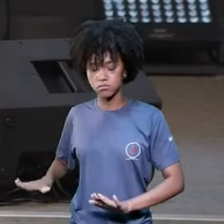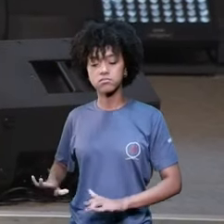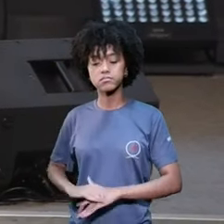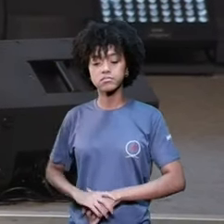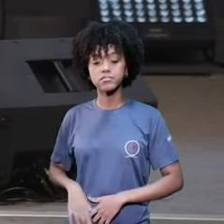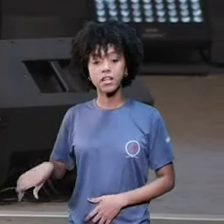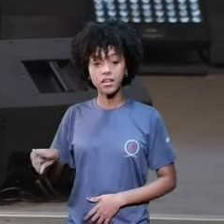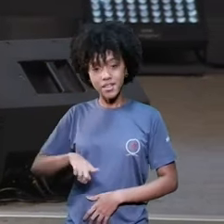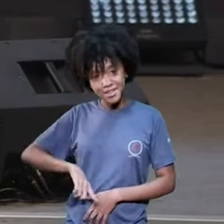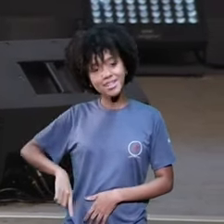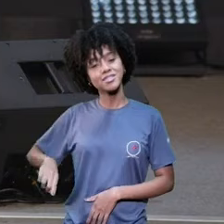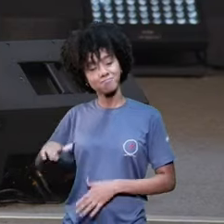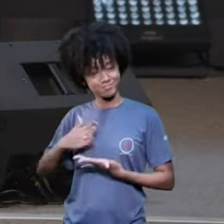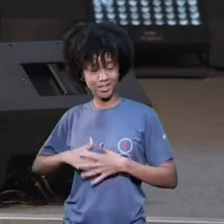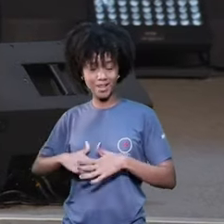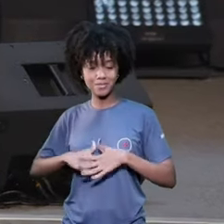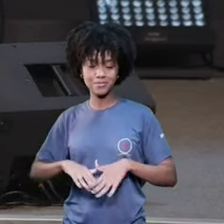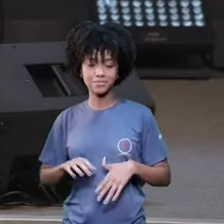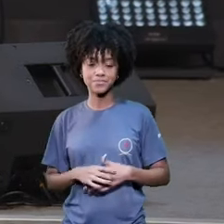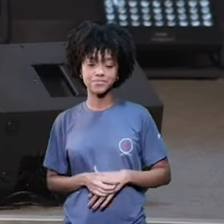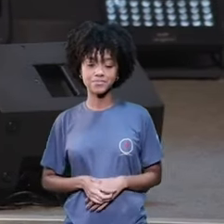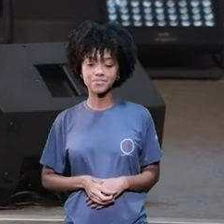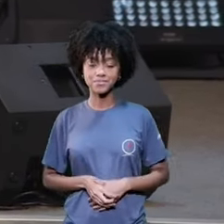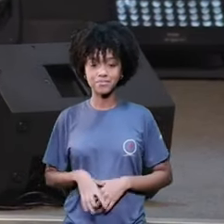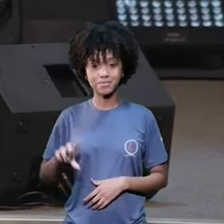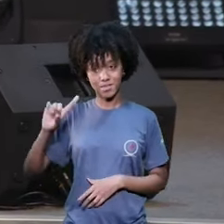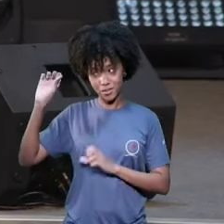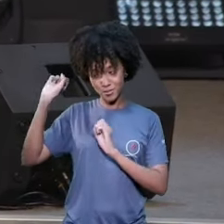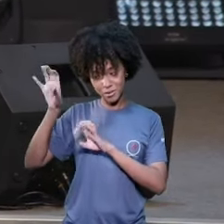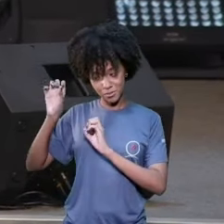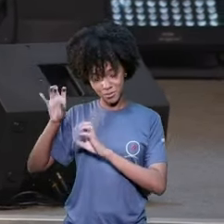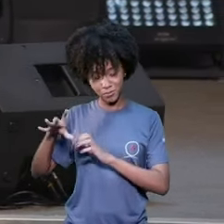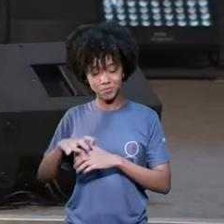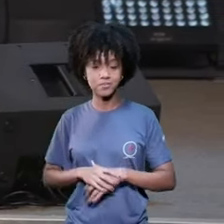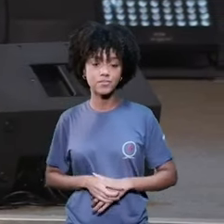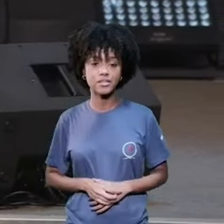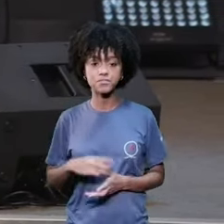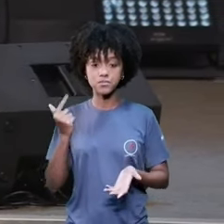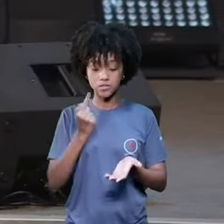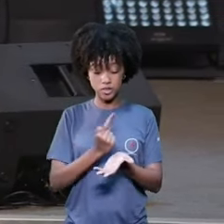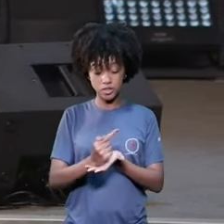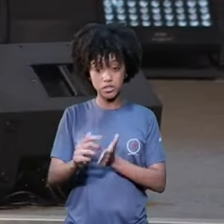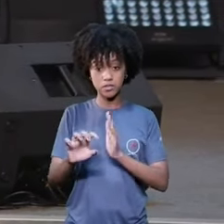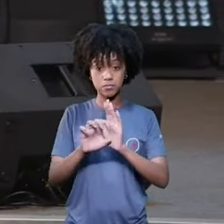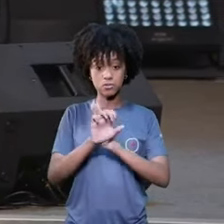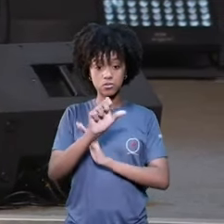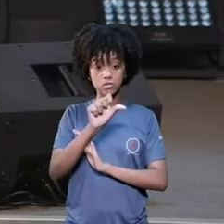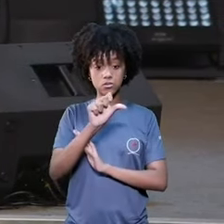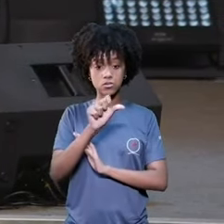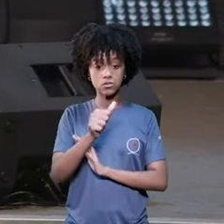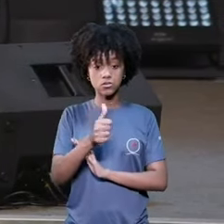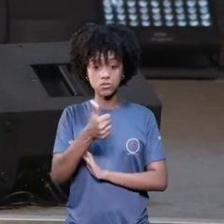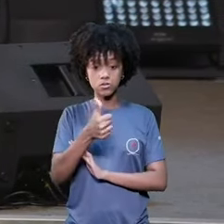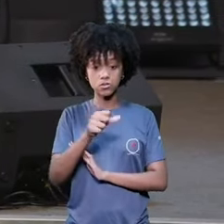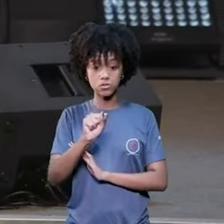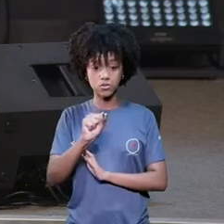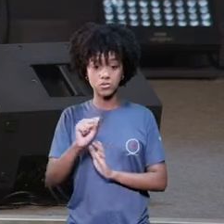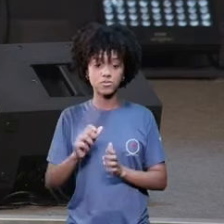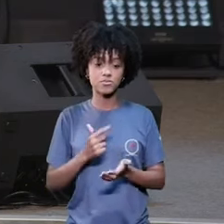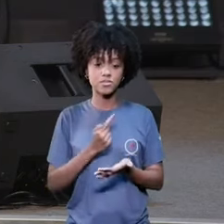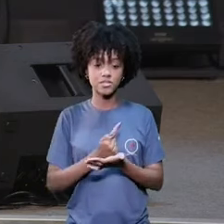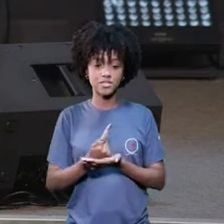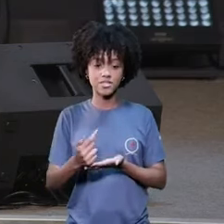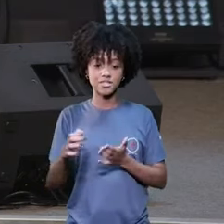ficam assim agora. Deus me ensinou a cuidar deles. Gênesis capítulo número 18. Cadê o Yuri?